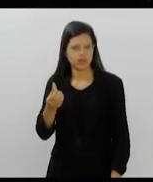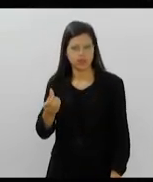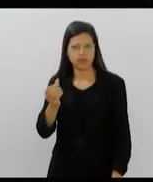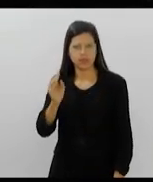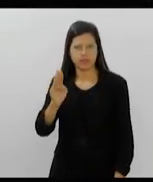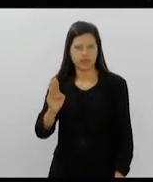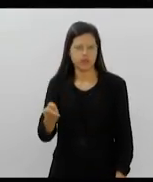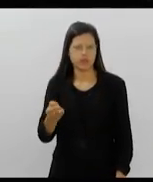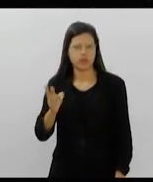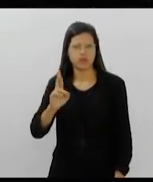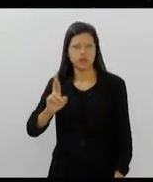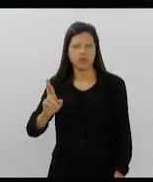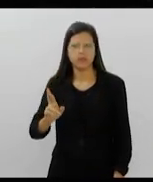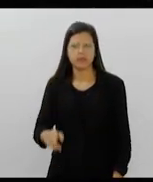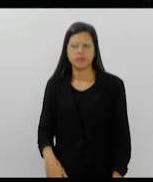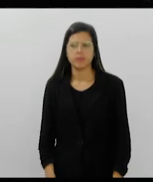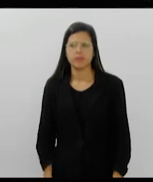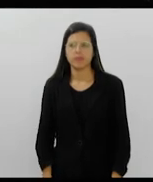bilhões de reais.